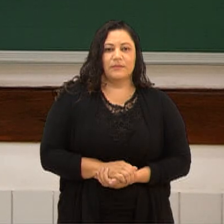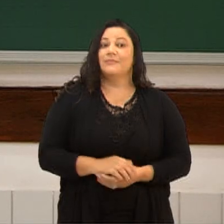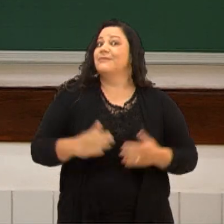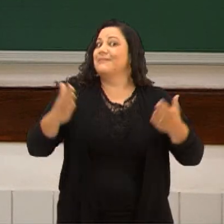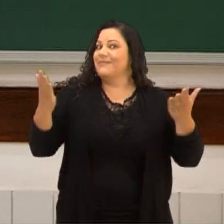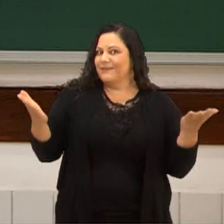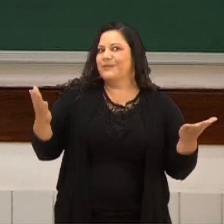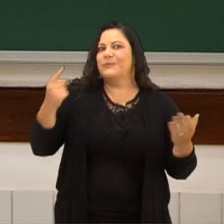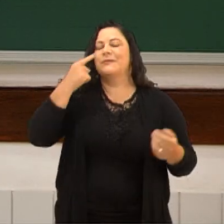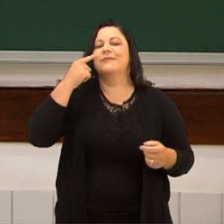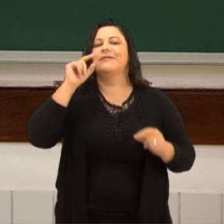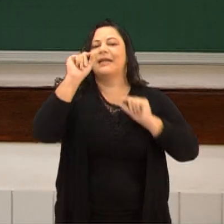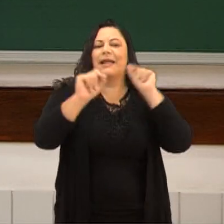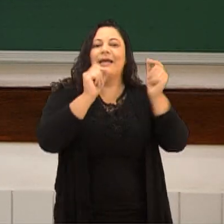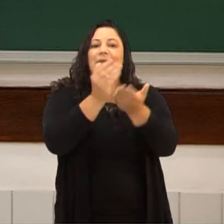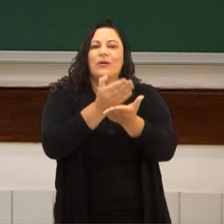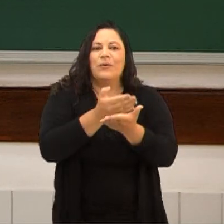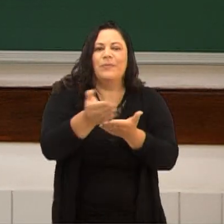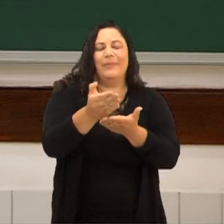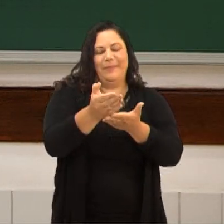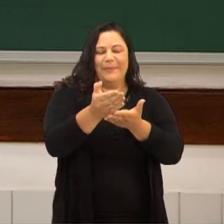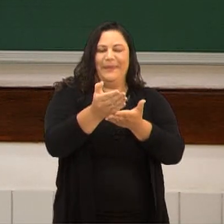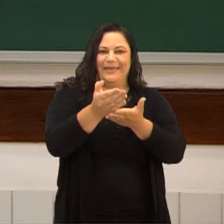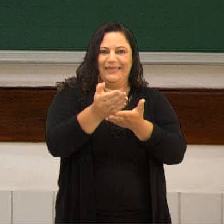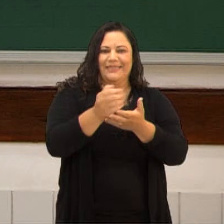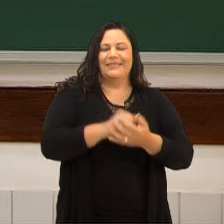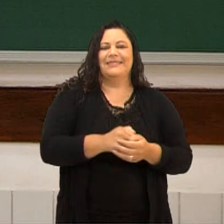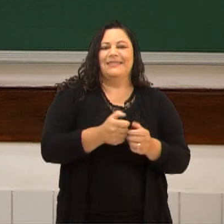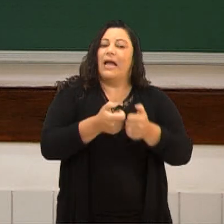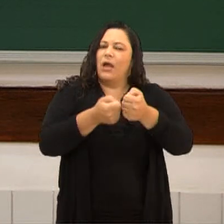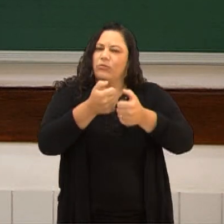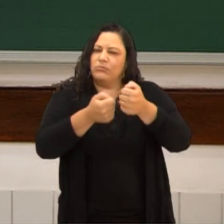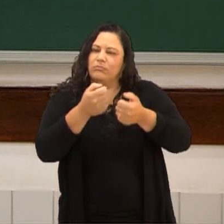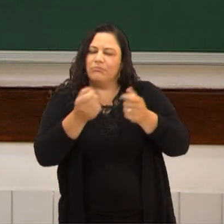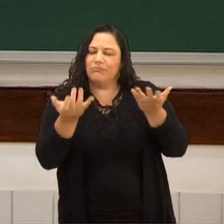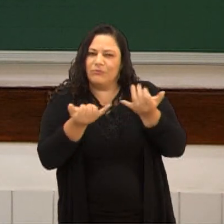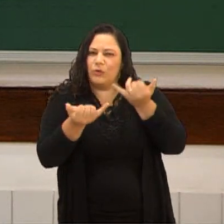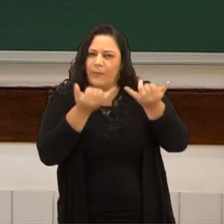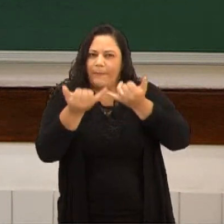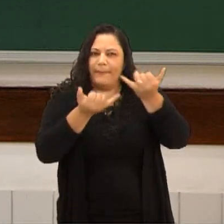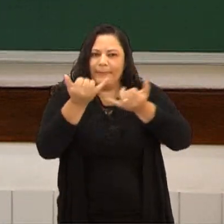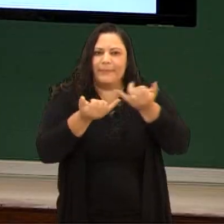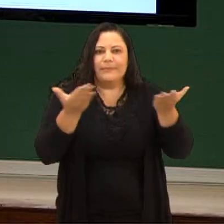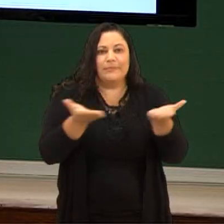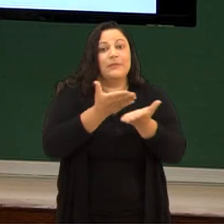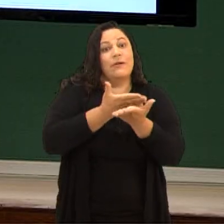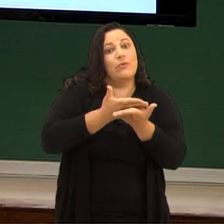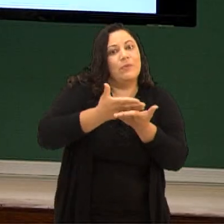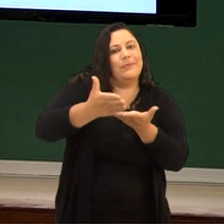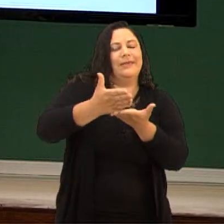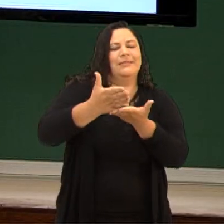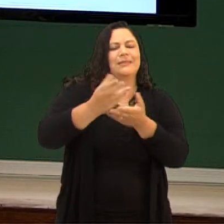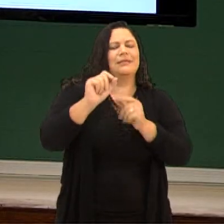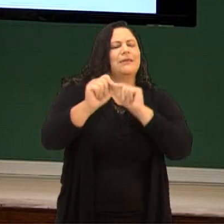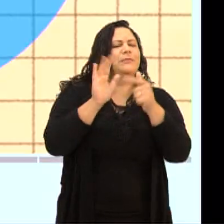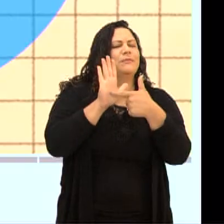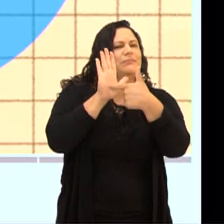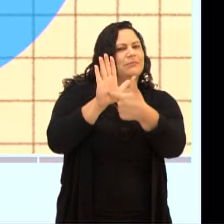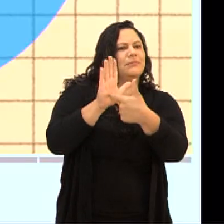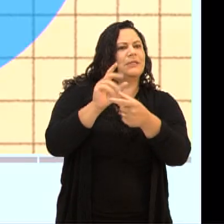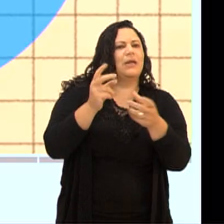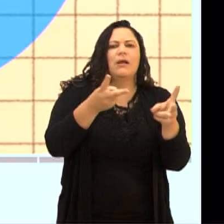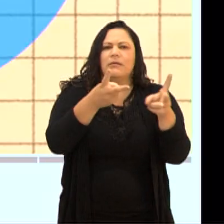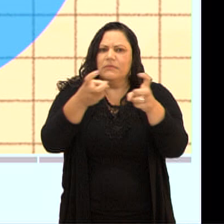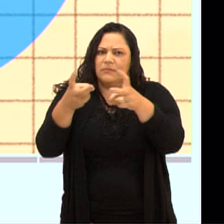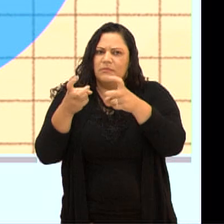Vamos lá? Vamos iniciar nosso jogo então? A professora vai começar a primeira fase aí com vocês, para mostrar como que é esse jogo. Então percebam